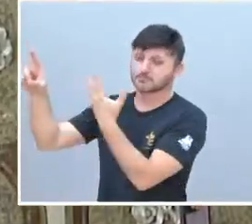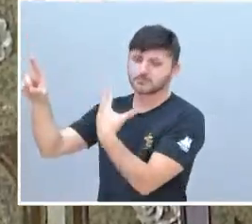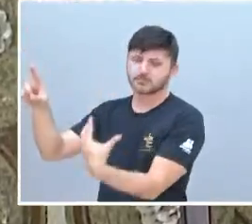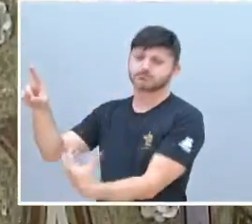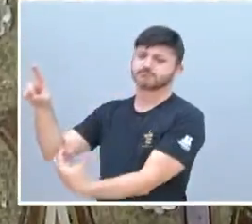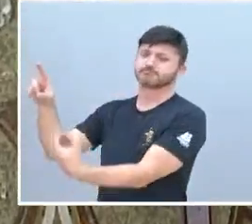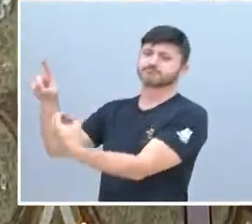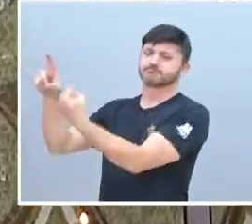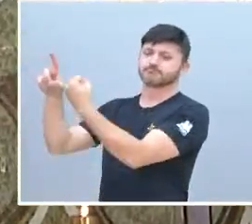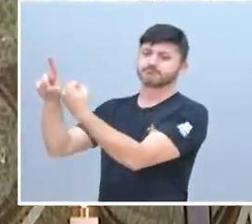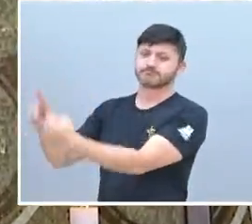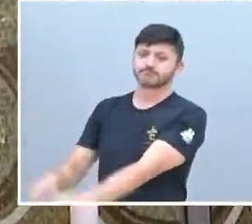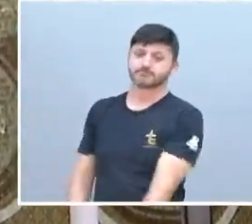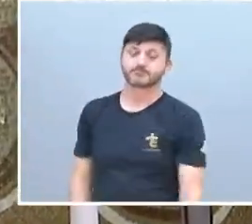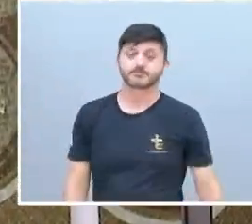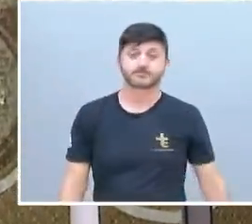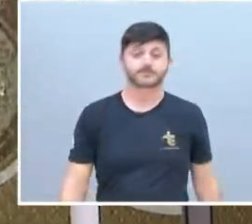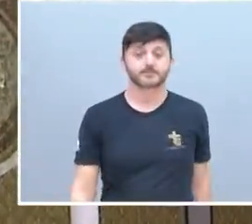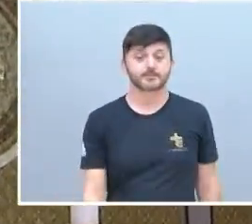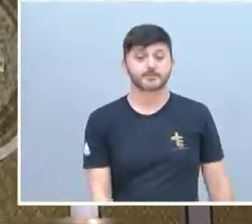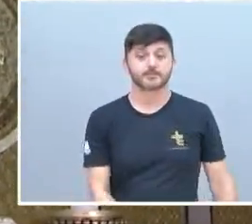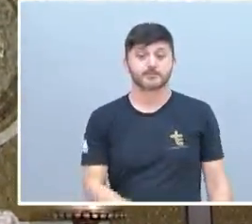nosso clamor.